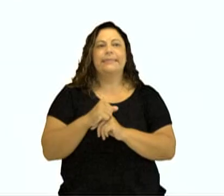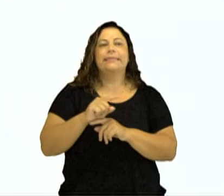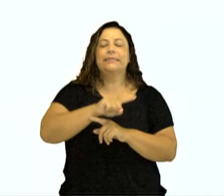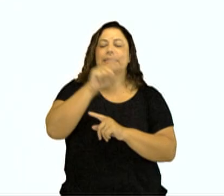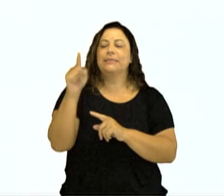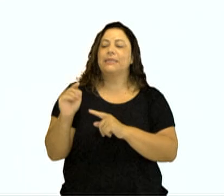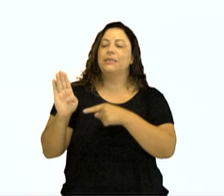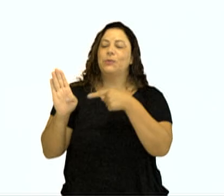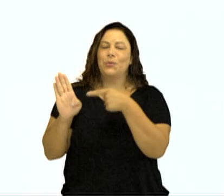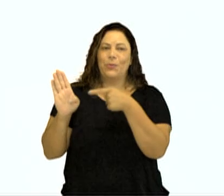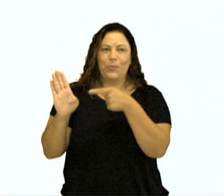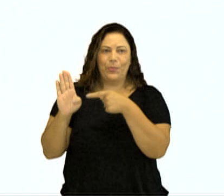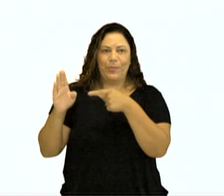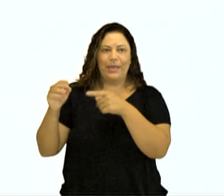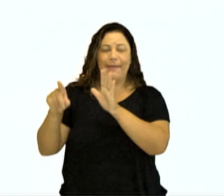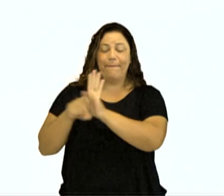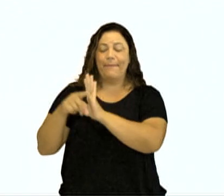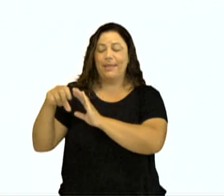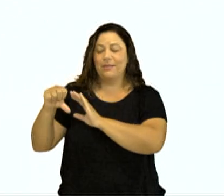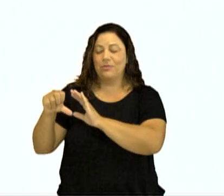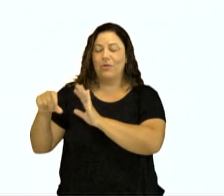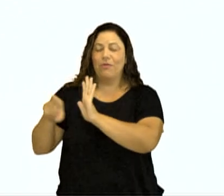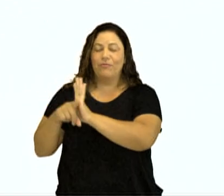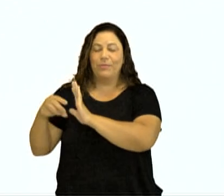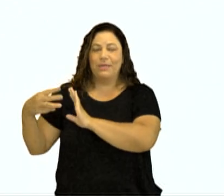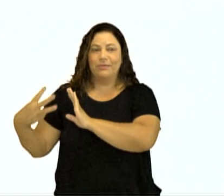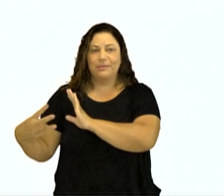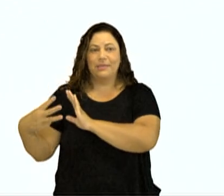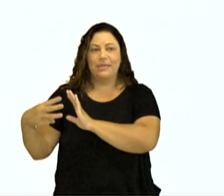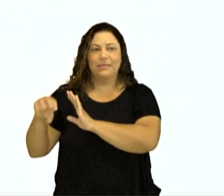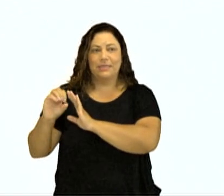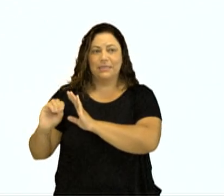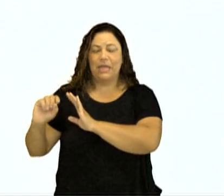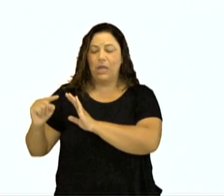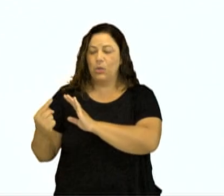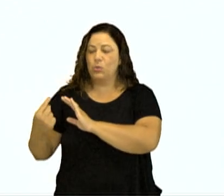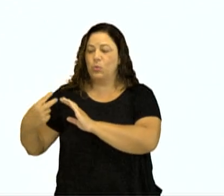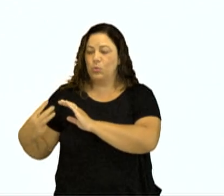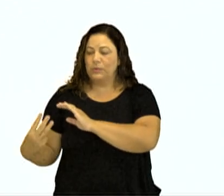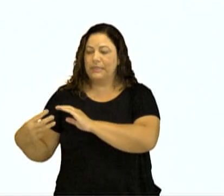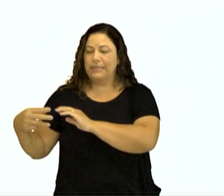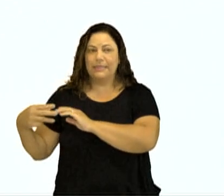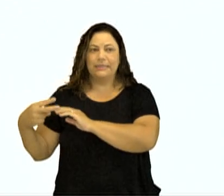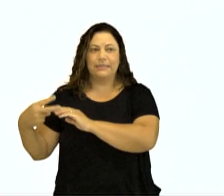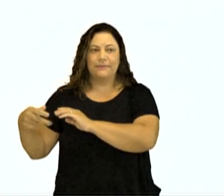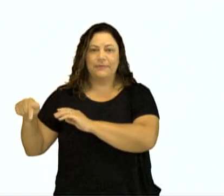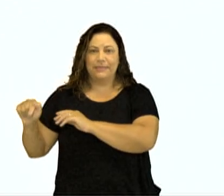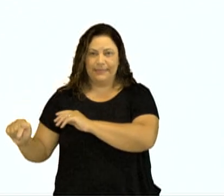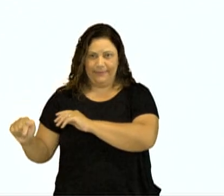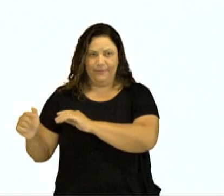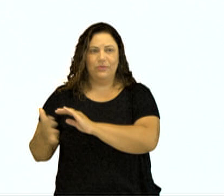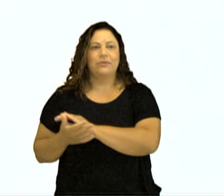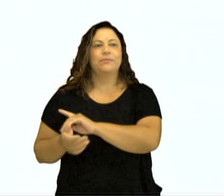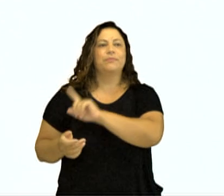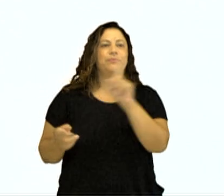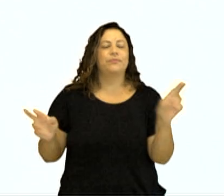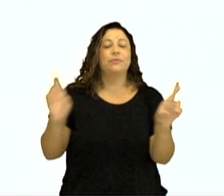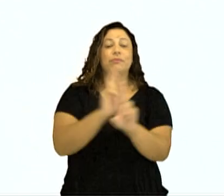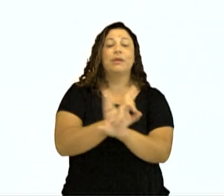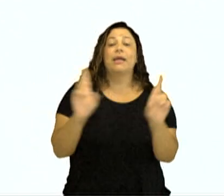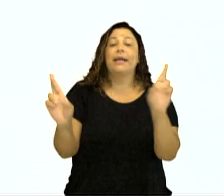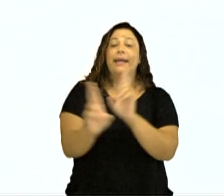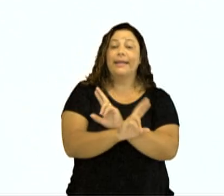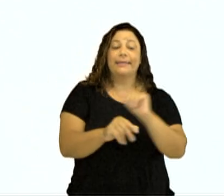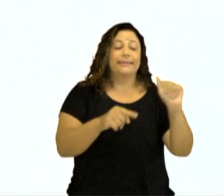os valores menos 9, menos 3, 0, 1, 3 e 27, e uma relação